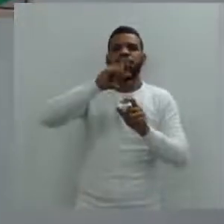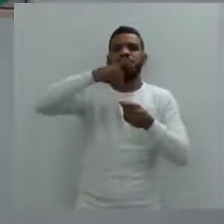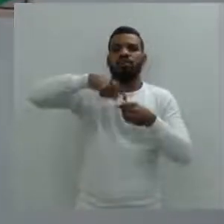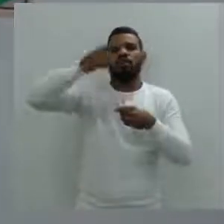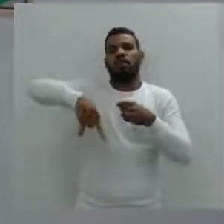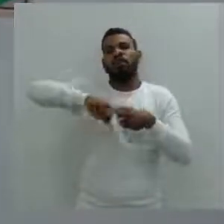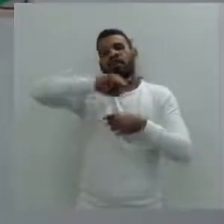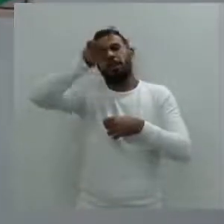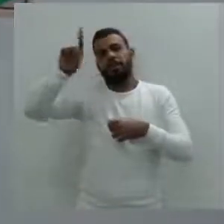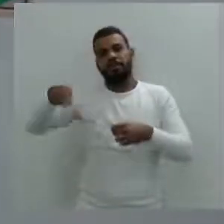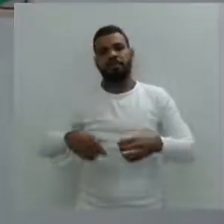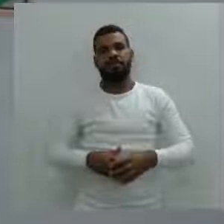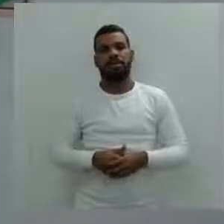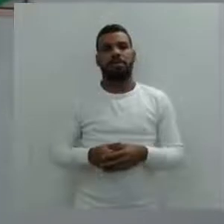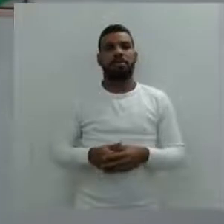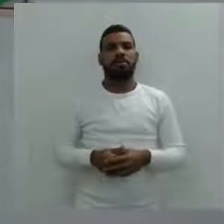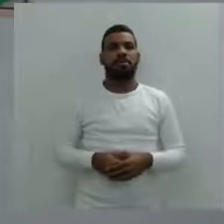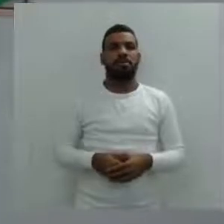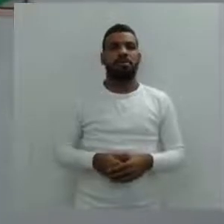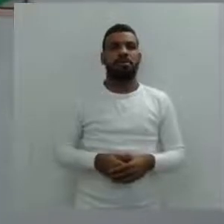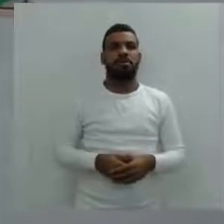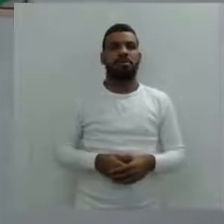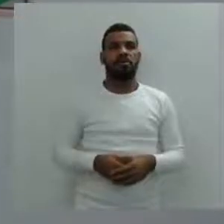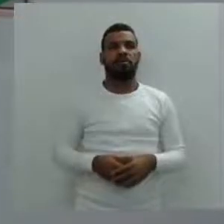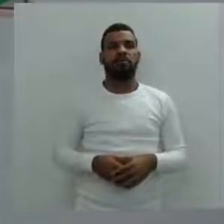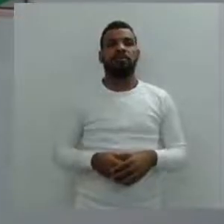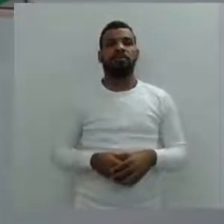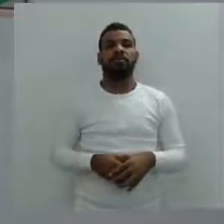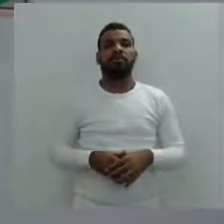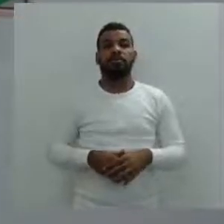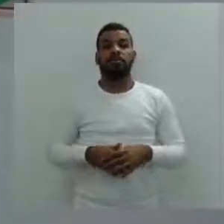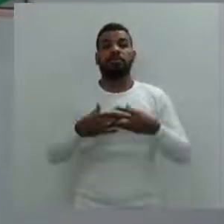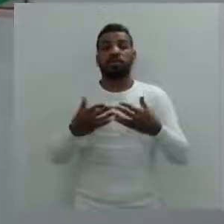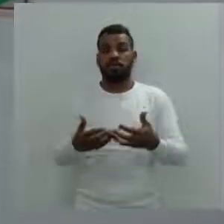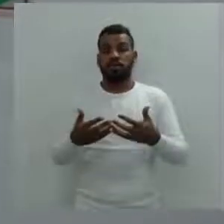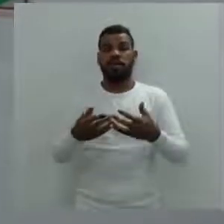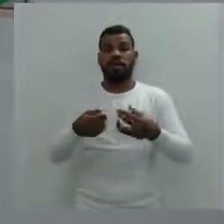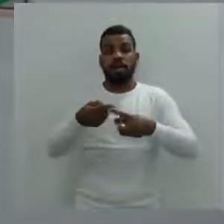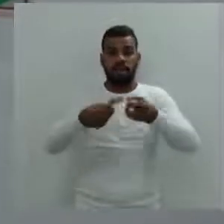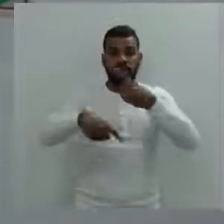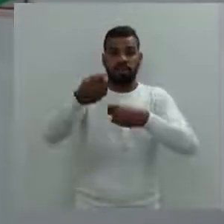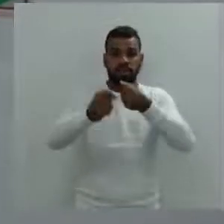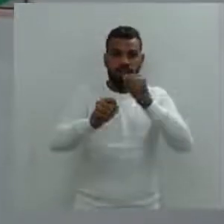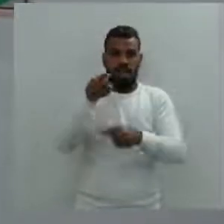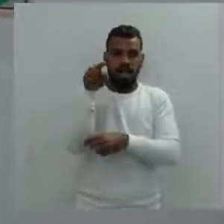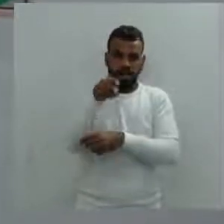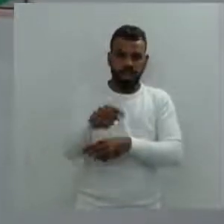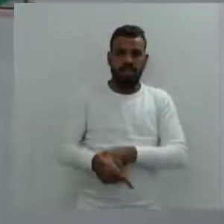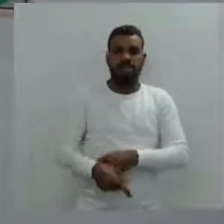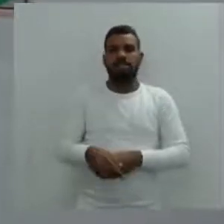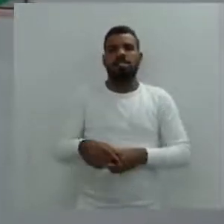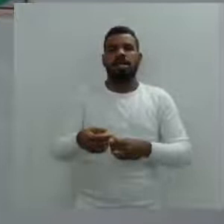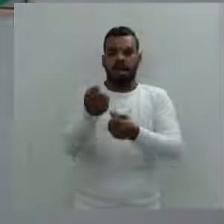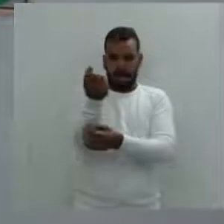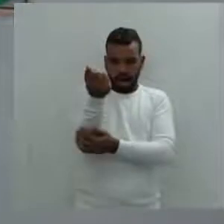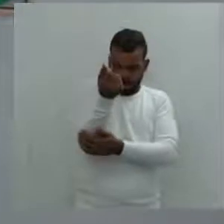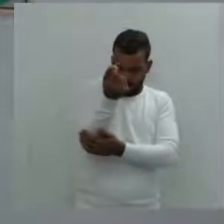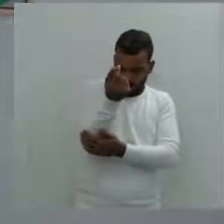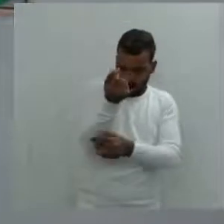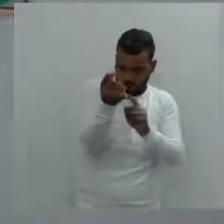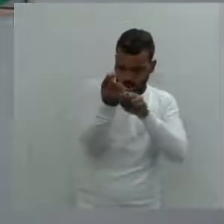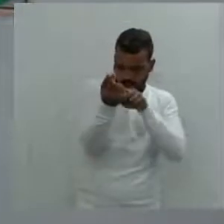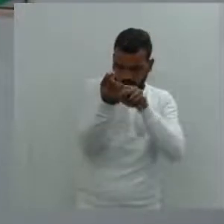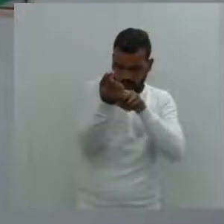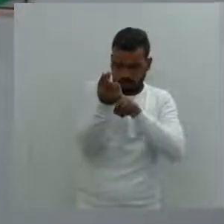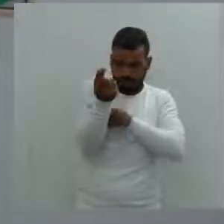Então o ciclo da Revolução Industrial é justamente isso: capital para